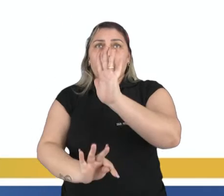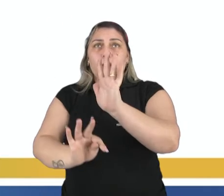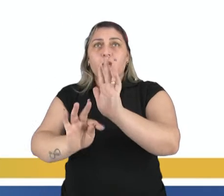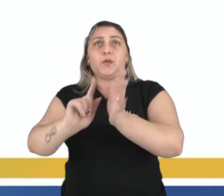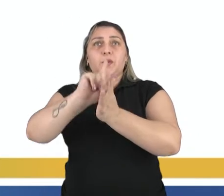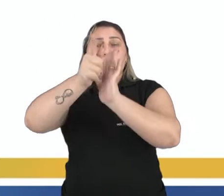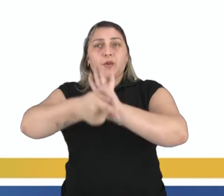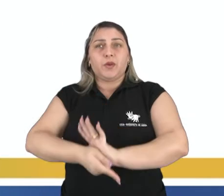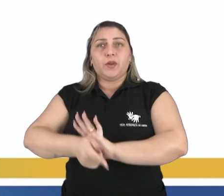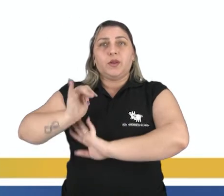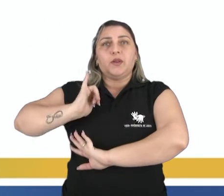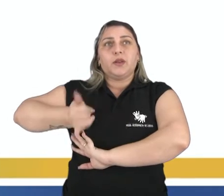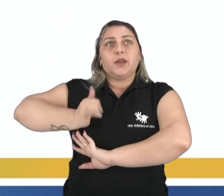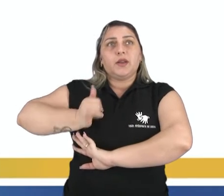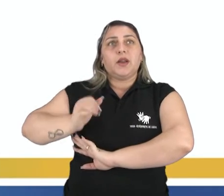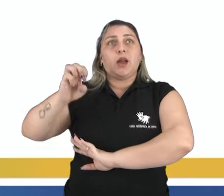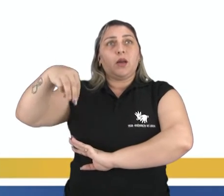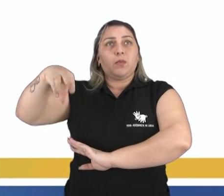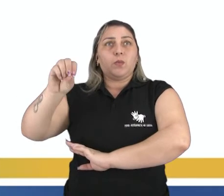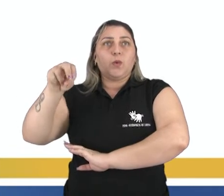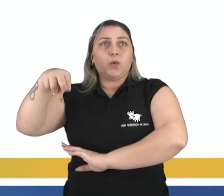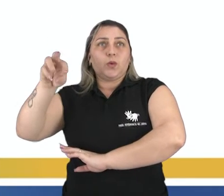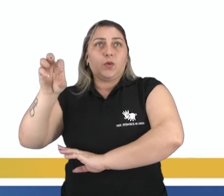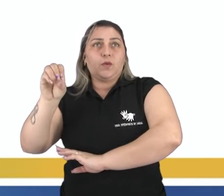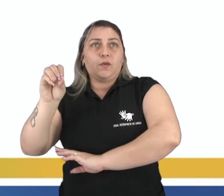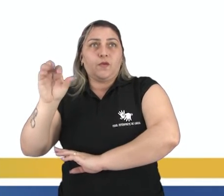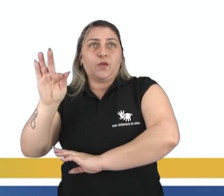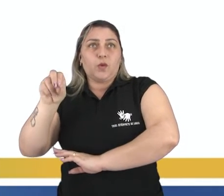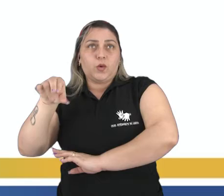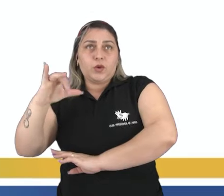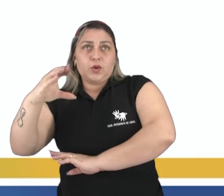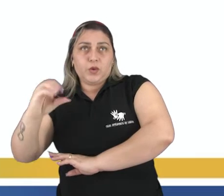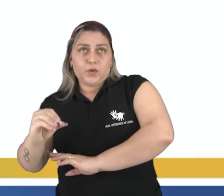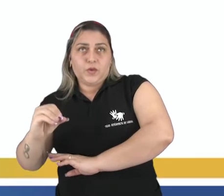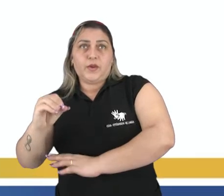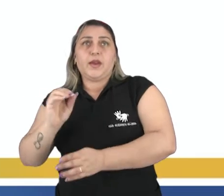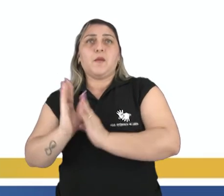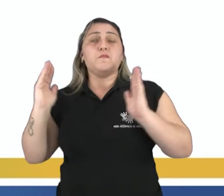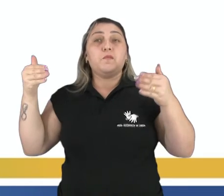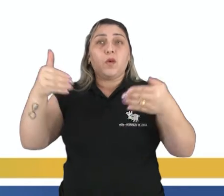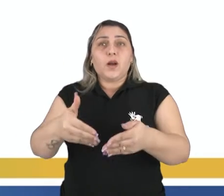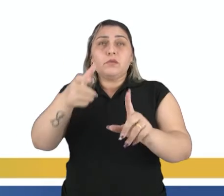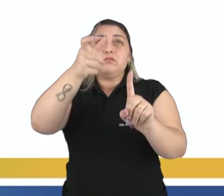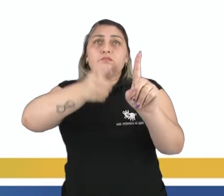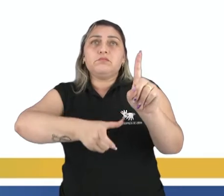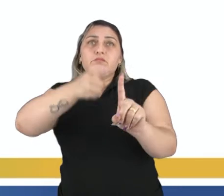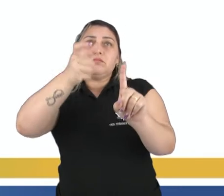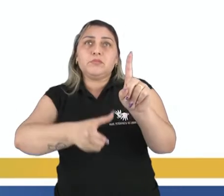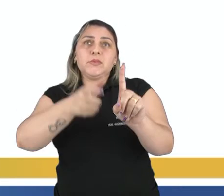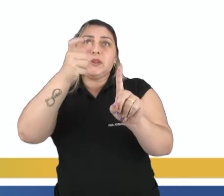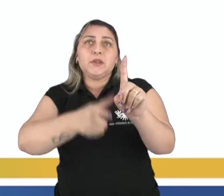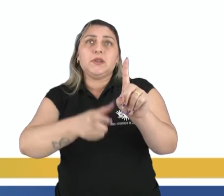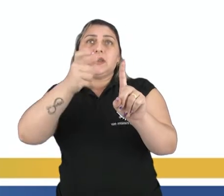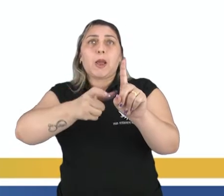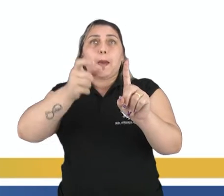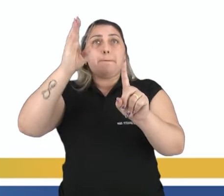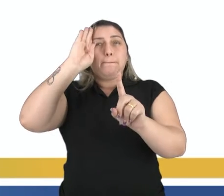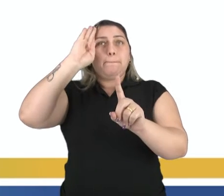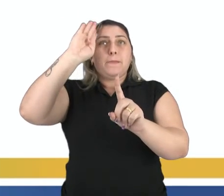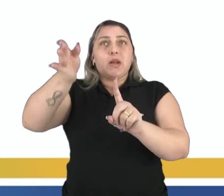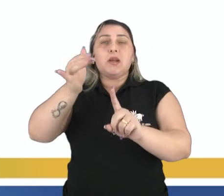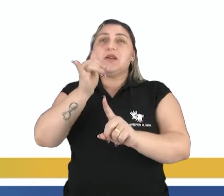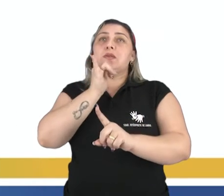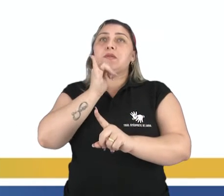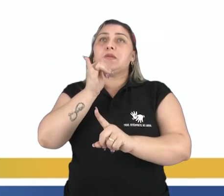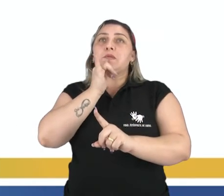dos textos do gênero narrativo. Nós temos o monofônico, tá? Que é quando o texto está ali